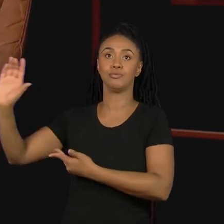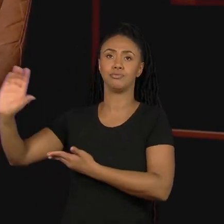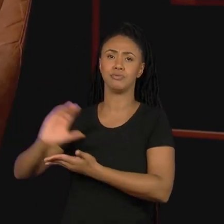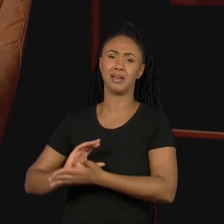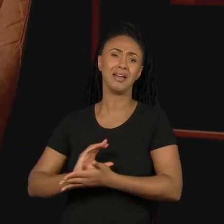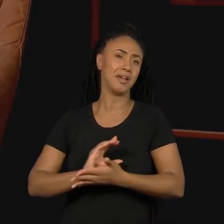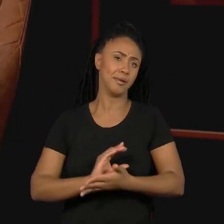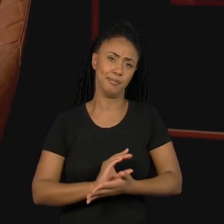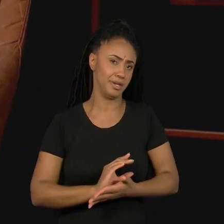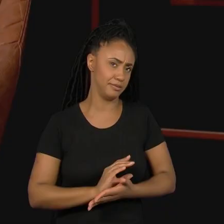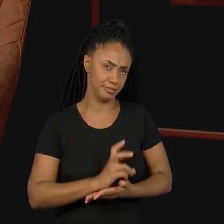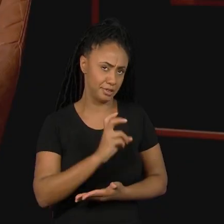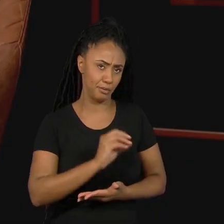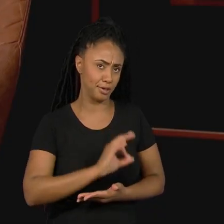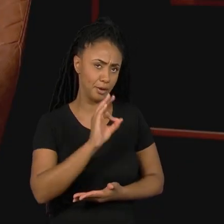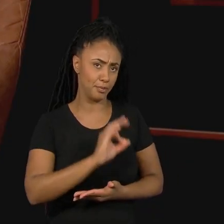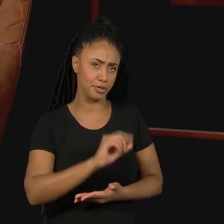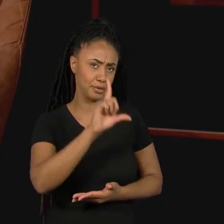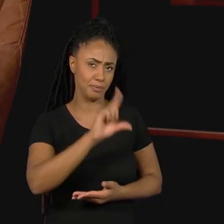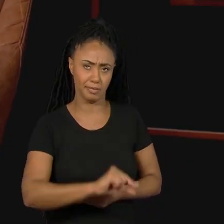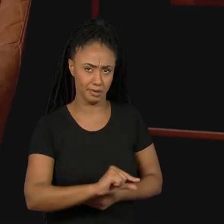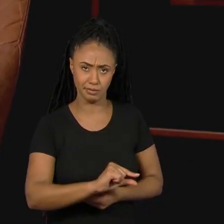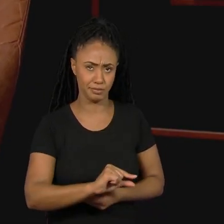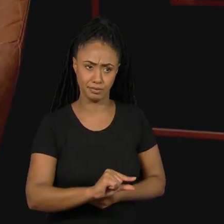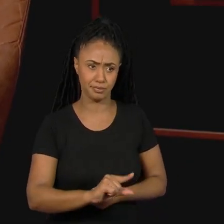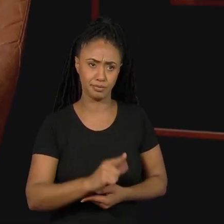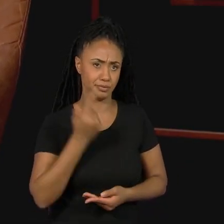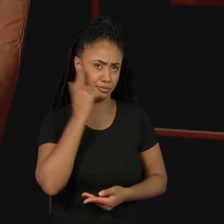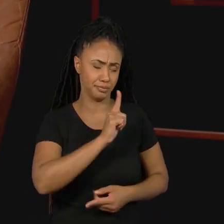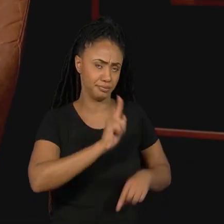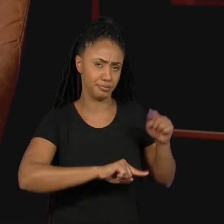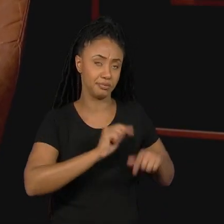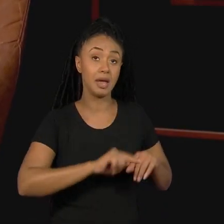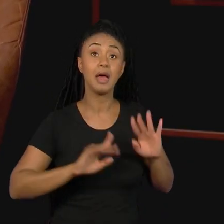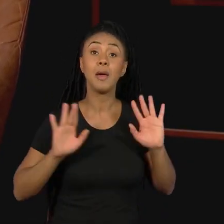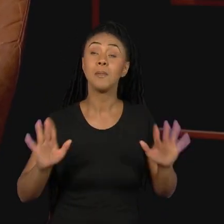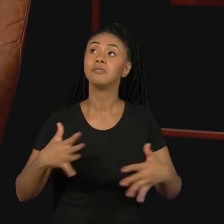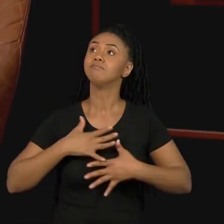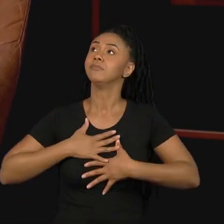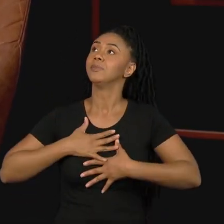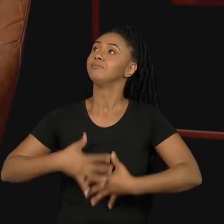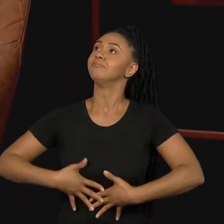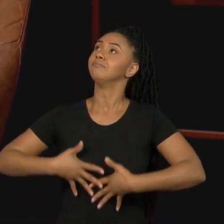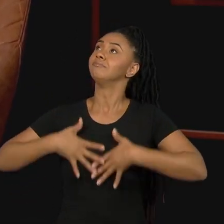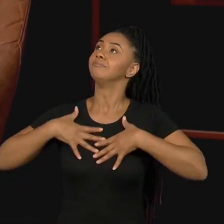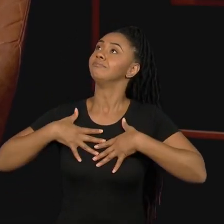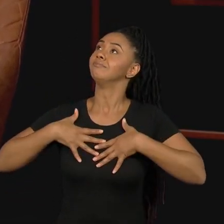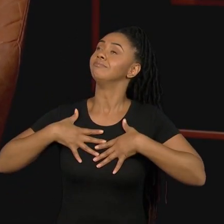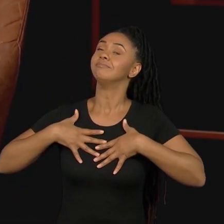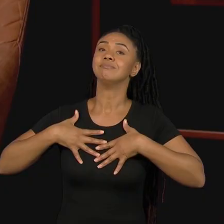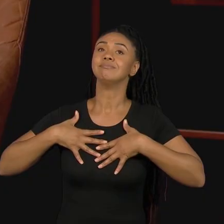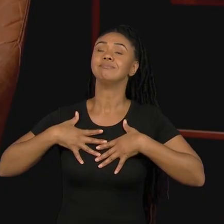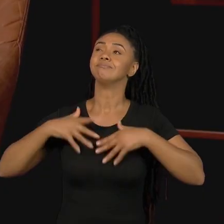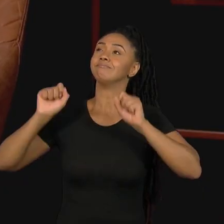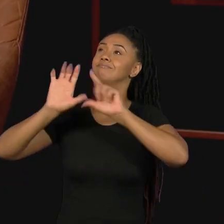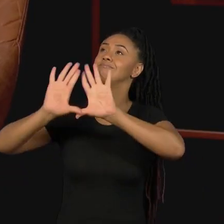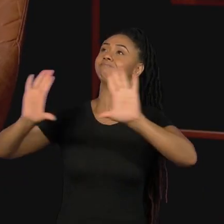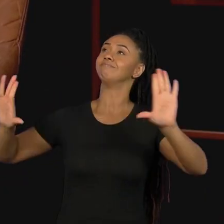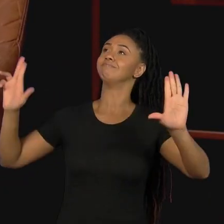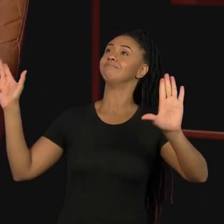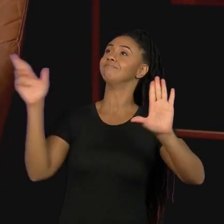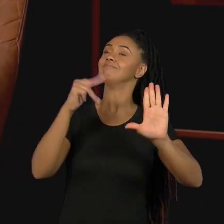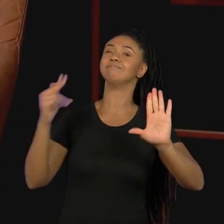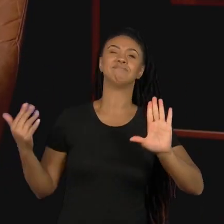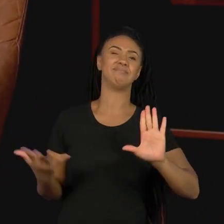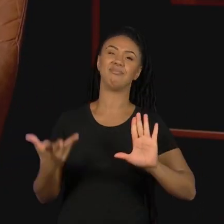nem metade. Foi do meu bolso. Mas meu lucro ali foi ter me aproximado do Oswald. Essa figura maravilhosa. E na minha casa